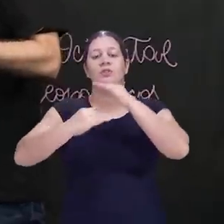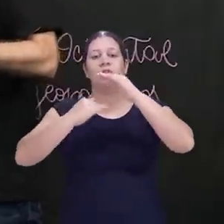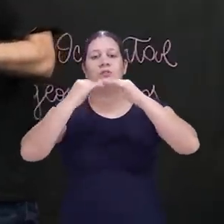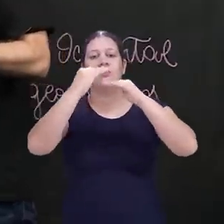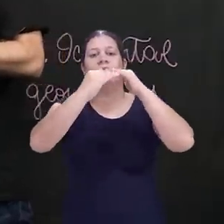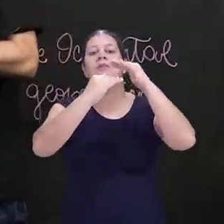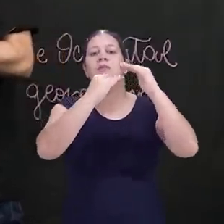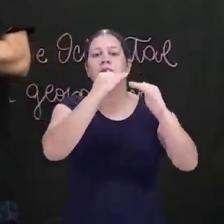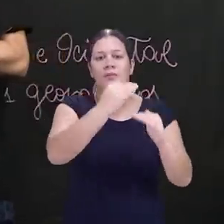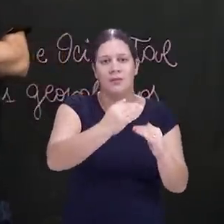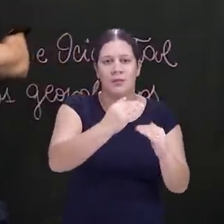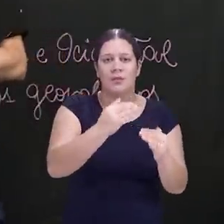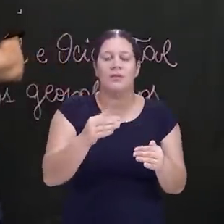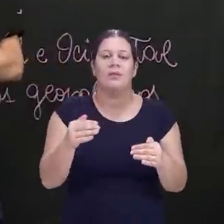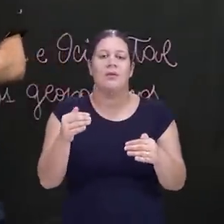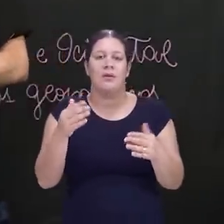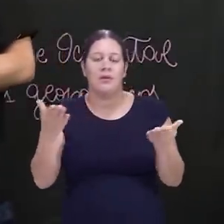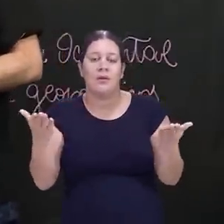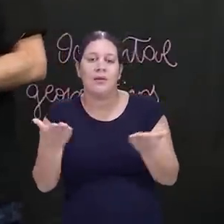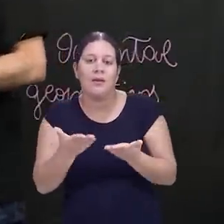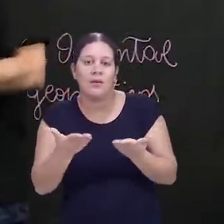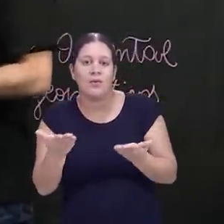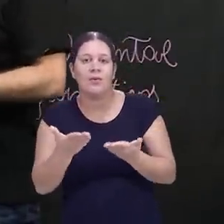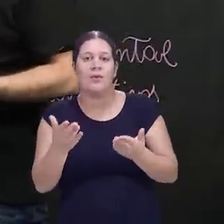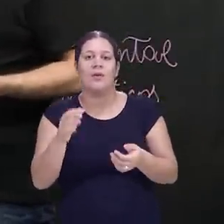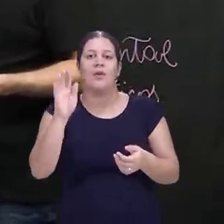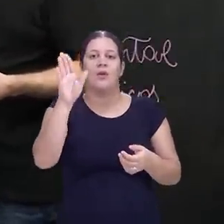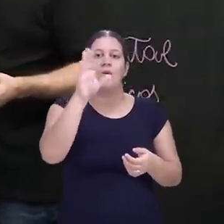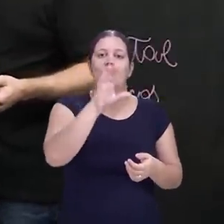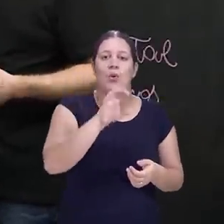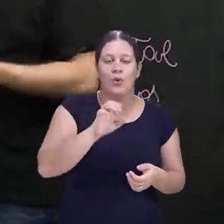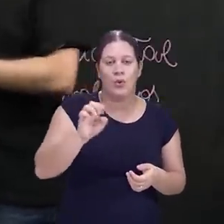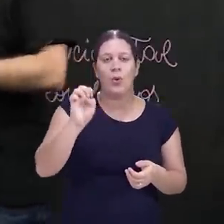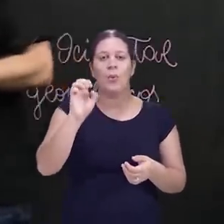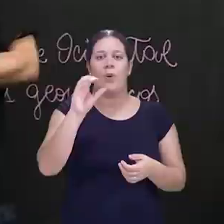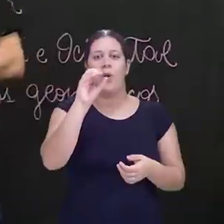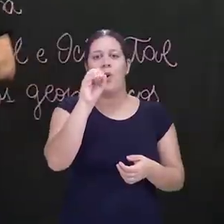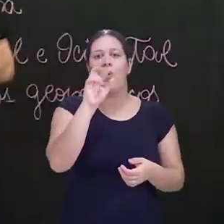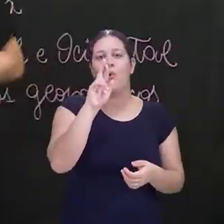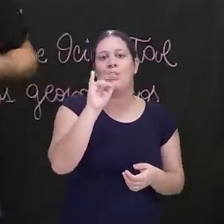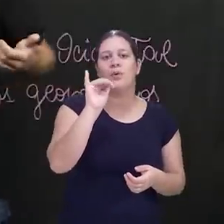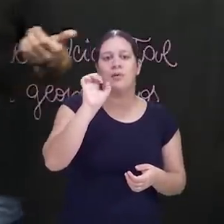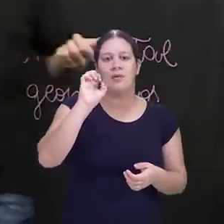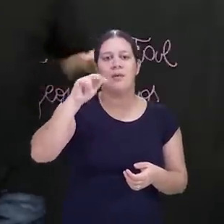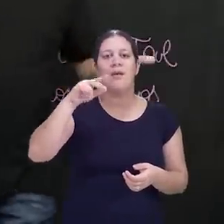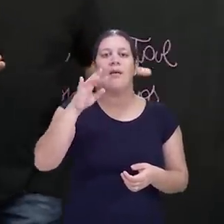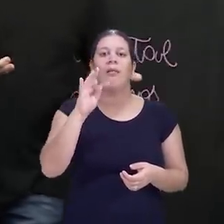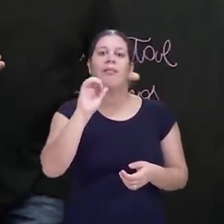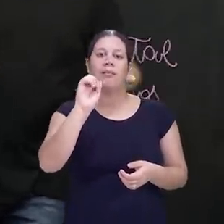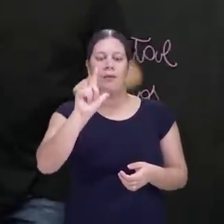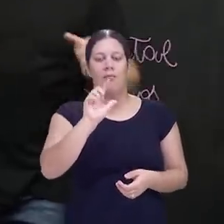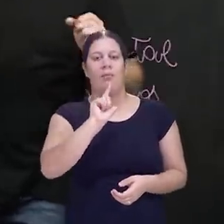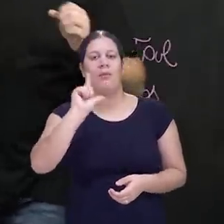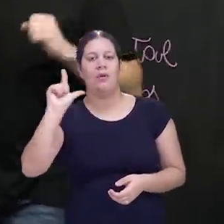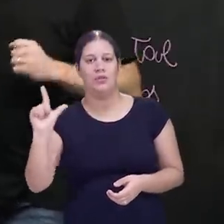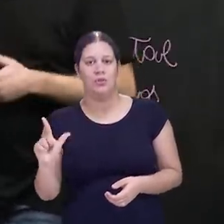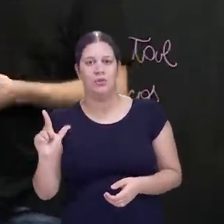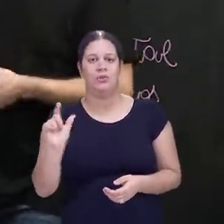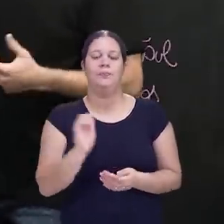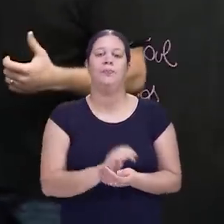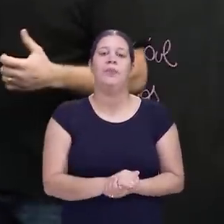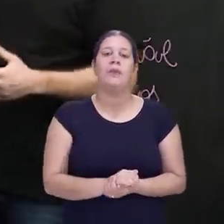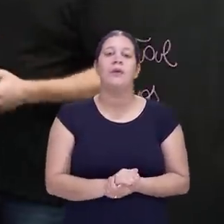aqui da etnia eslava. Por isso a gente vai chamar de Europa Oriental, a parte que está mais a leste da Europa,